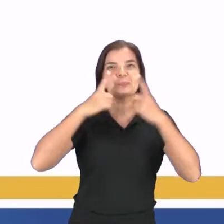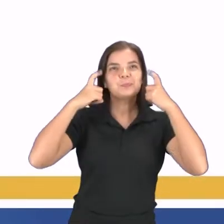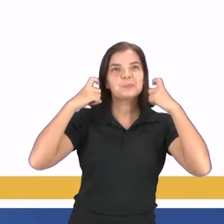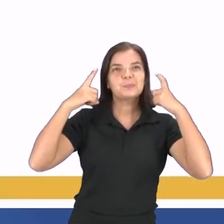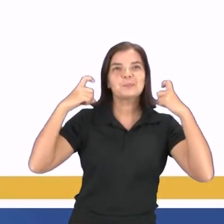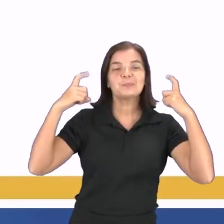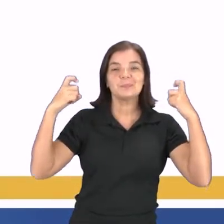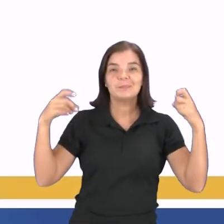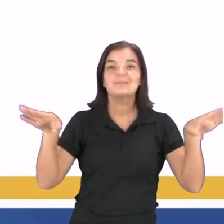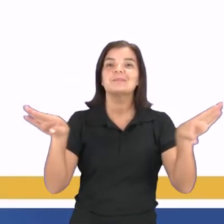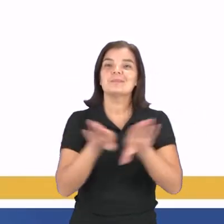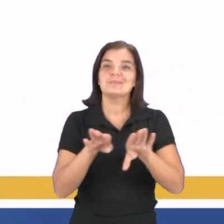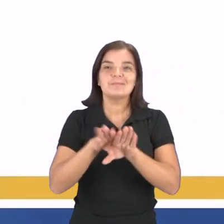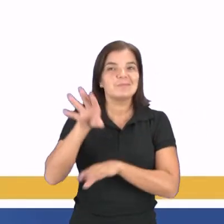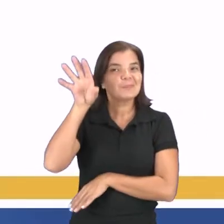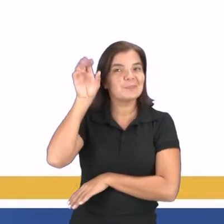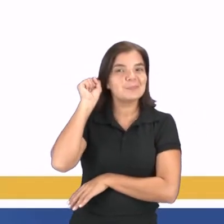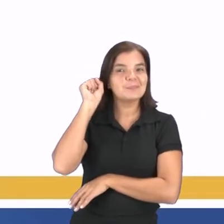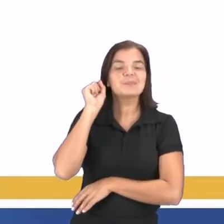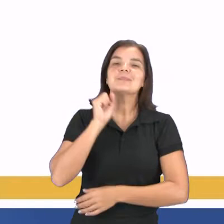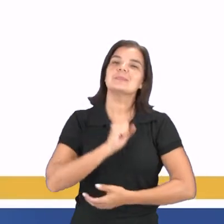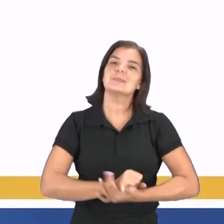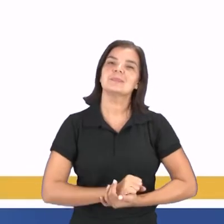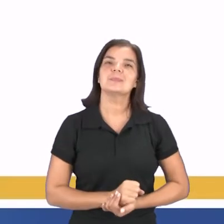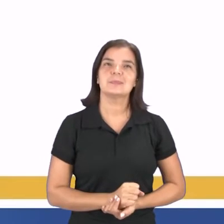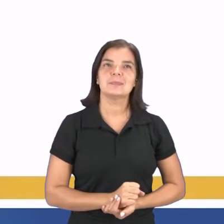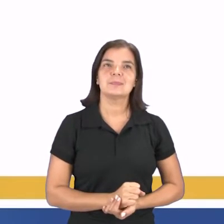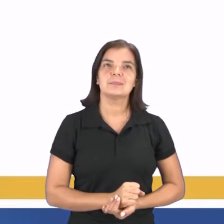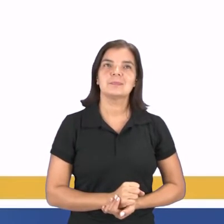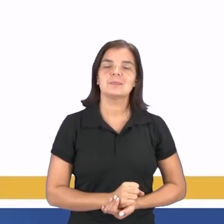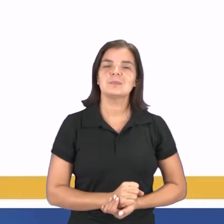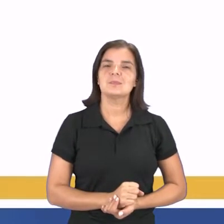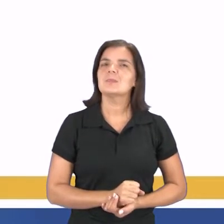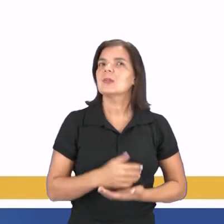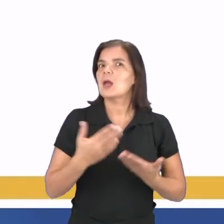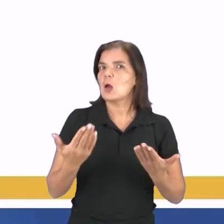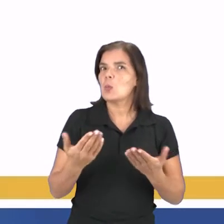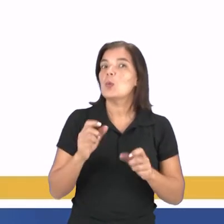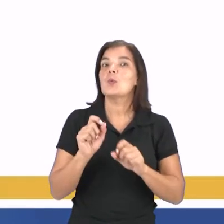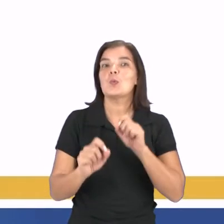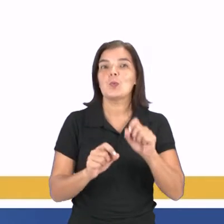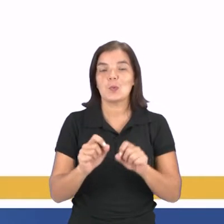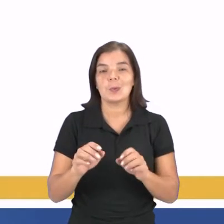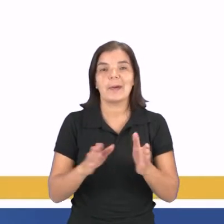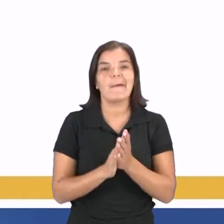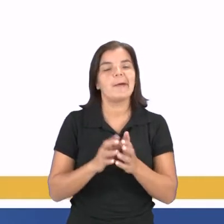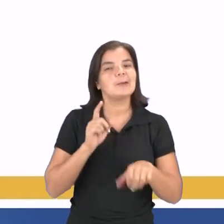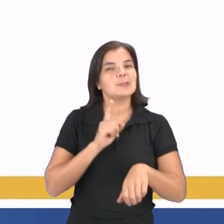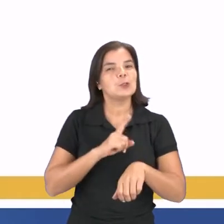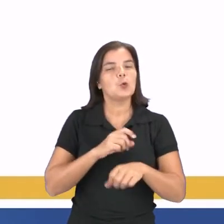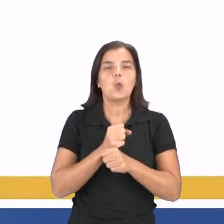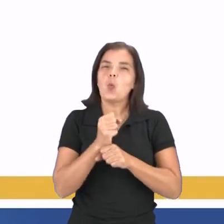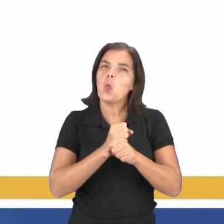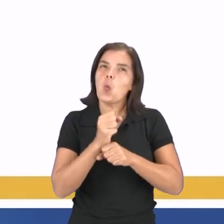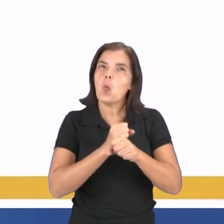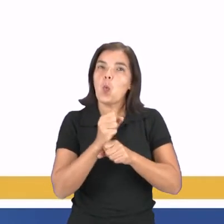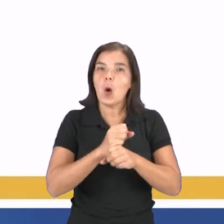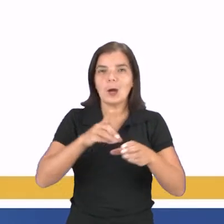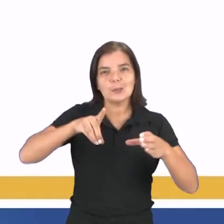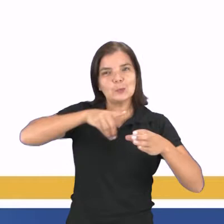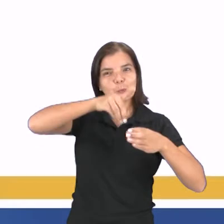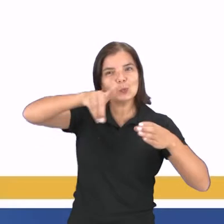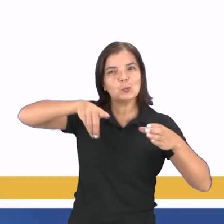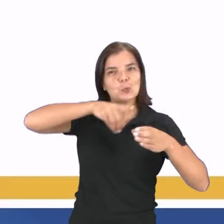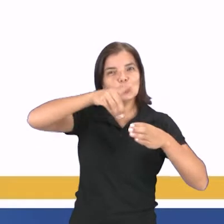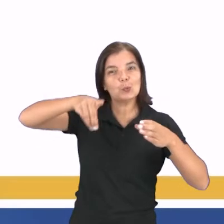gostar sobretudo do som que se fazia ouvir. Aí vem também a época do advento do disco.